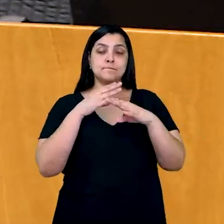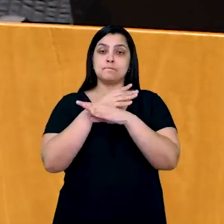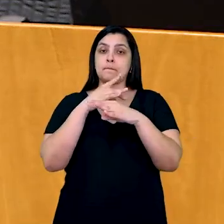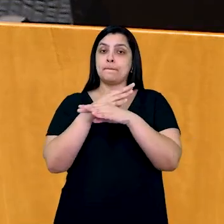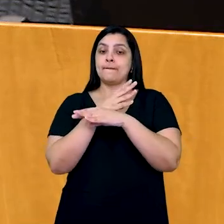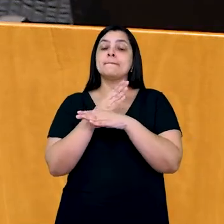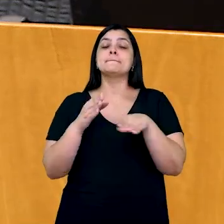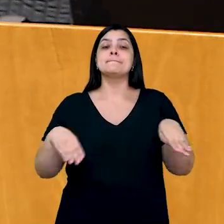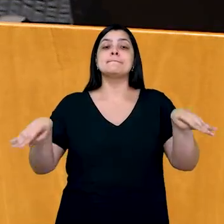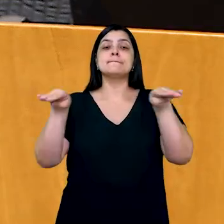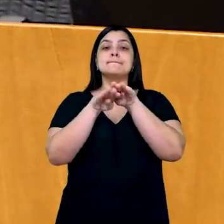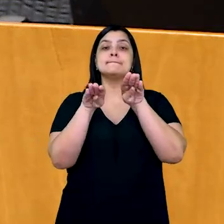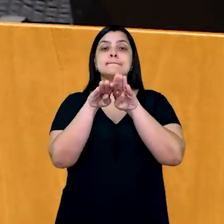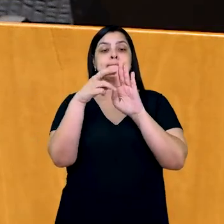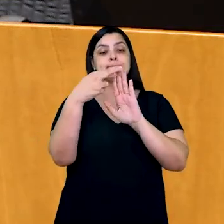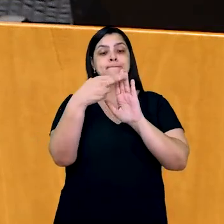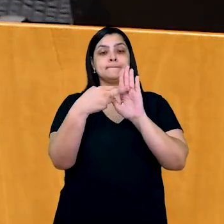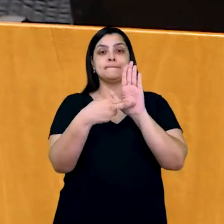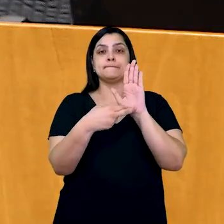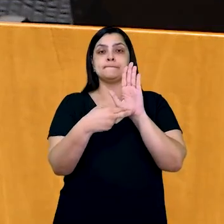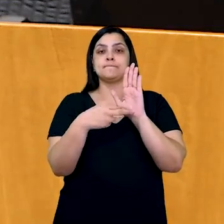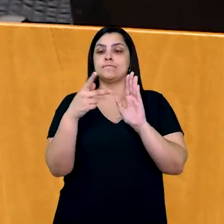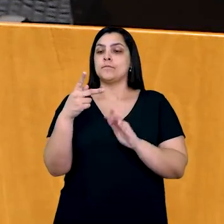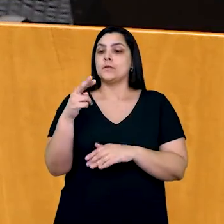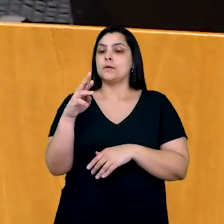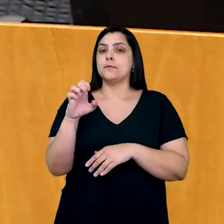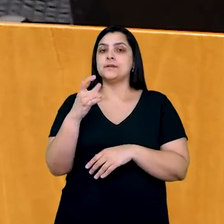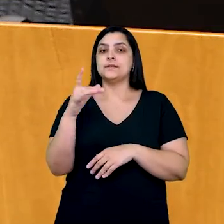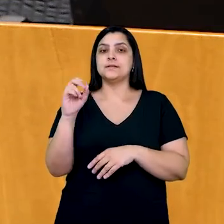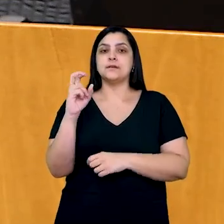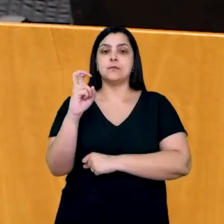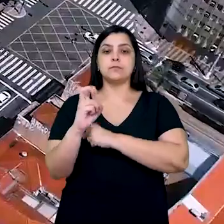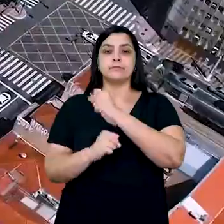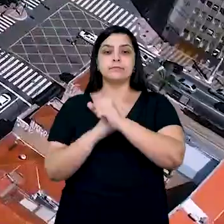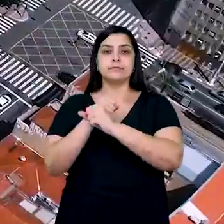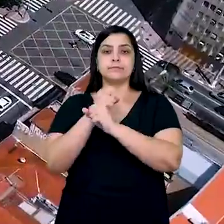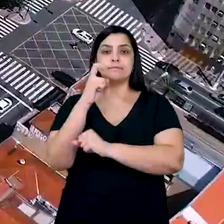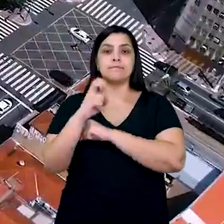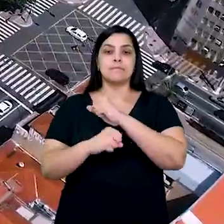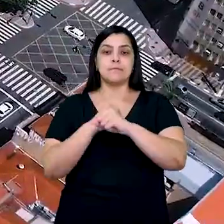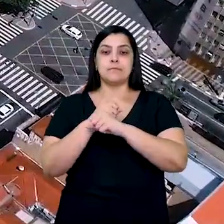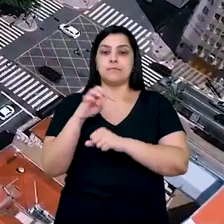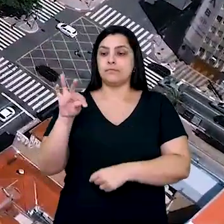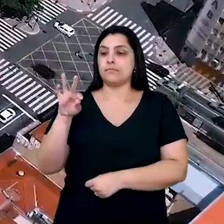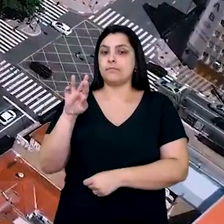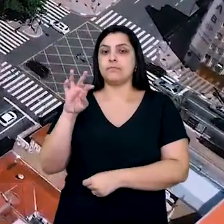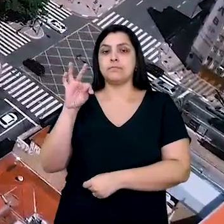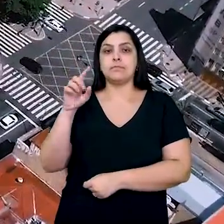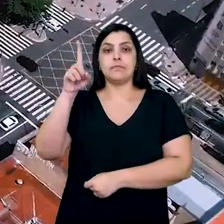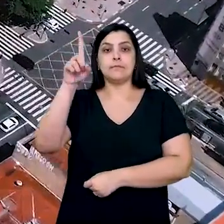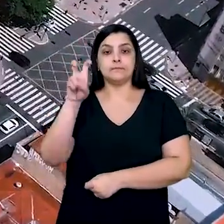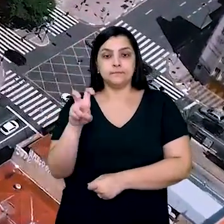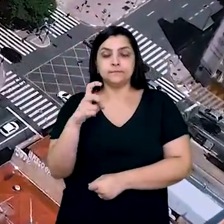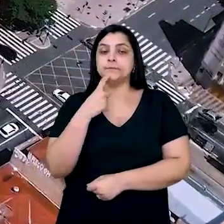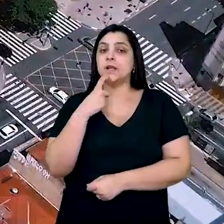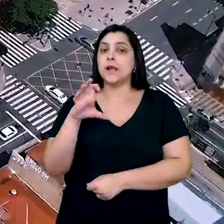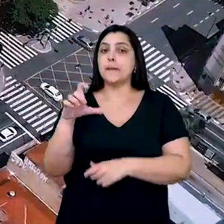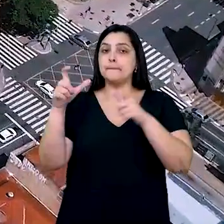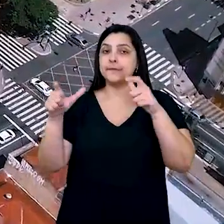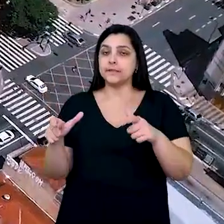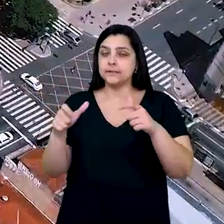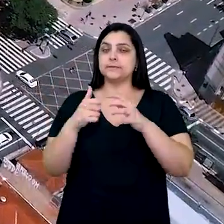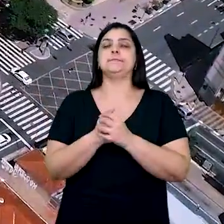urbanos, estabelecendo como regra a chamada prescrição quinquenal. O Tribunal Regional do Trabalho da 15ª Região